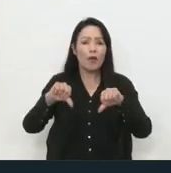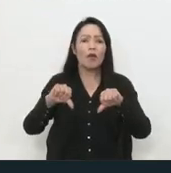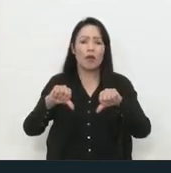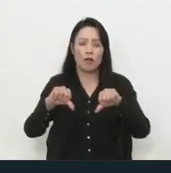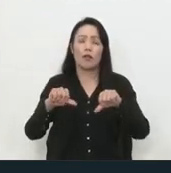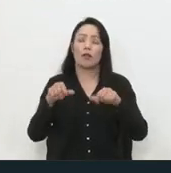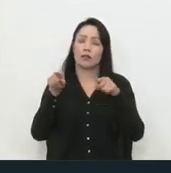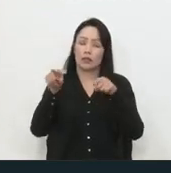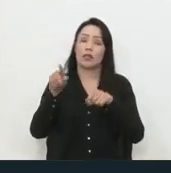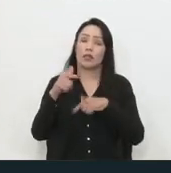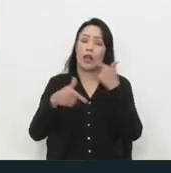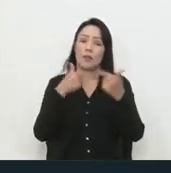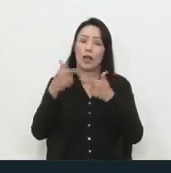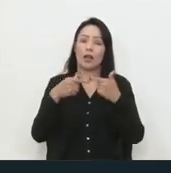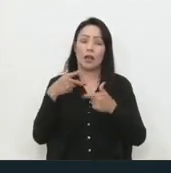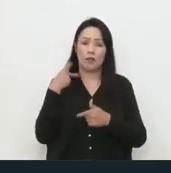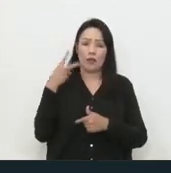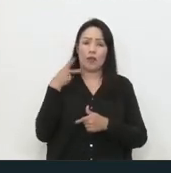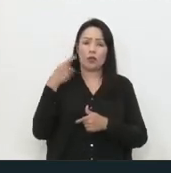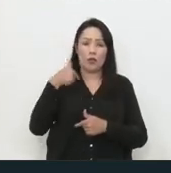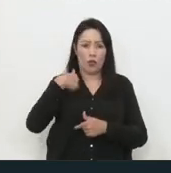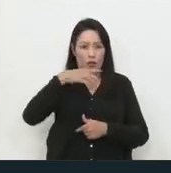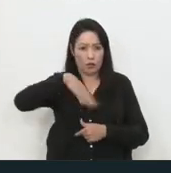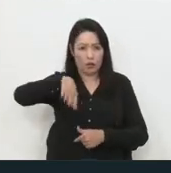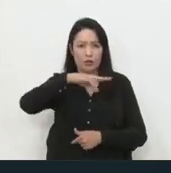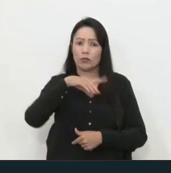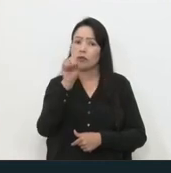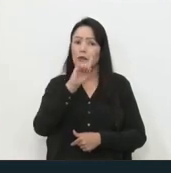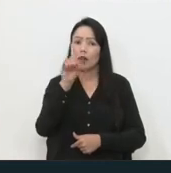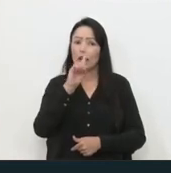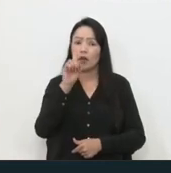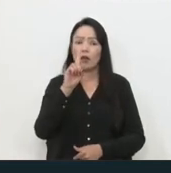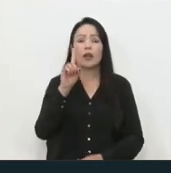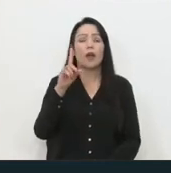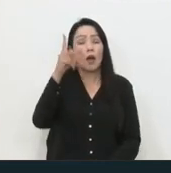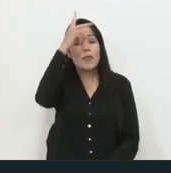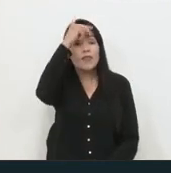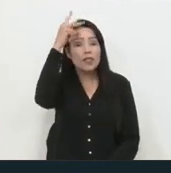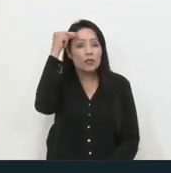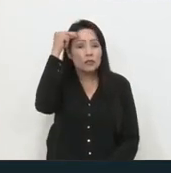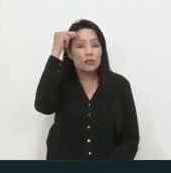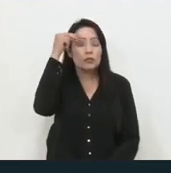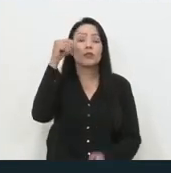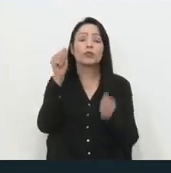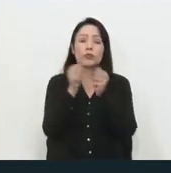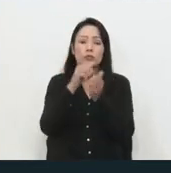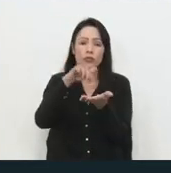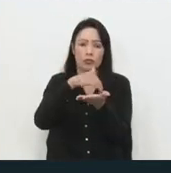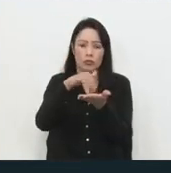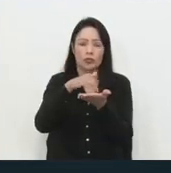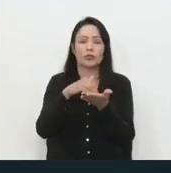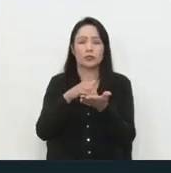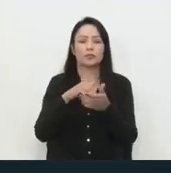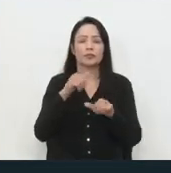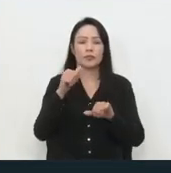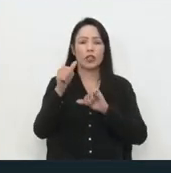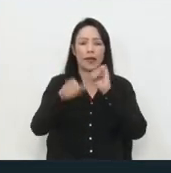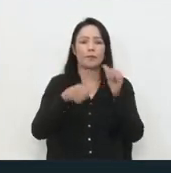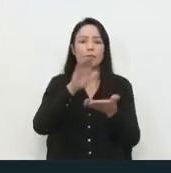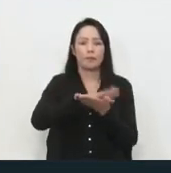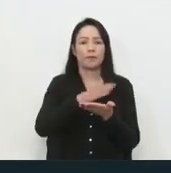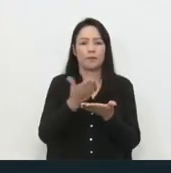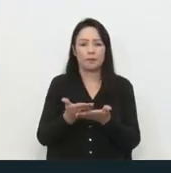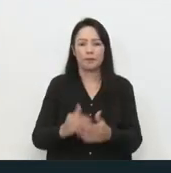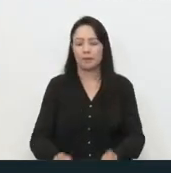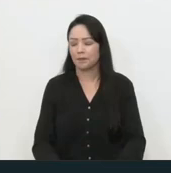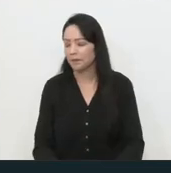papel não é do vereador esse papel é do prefeito Gut e do secretário de saúde que Aliás